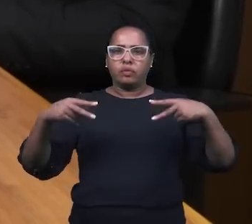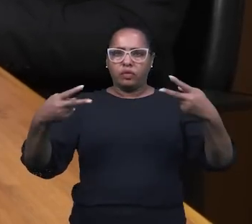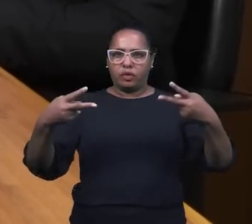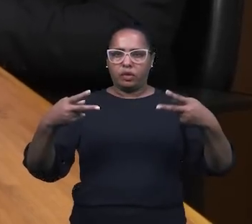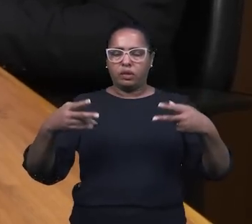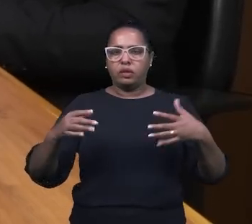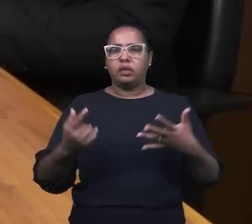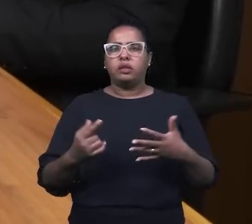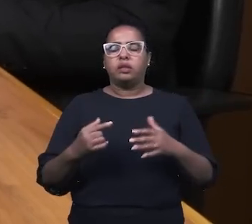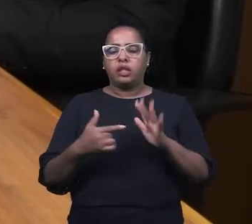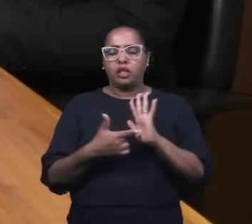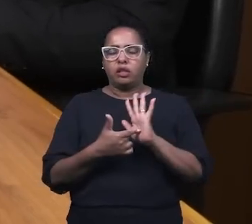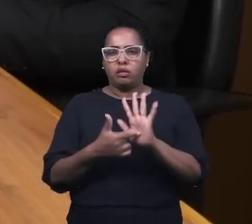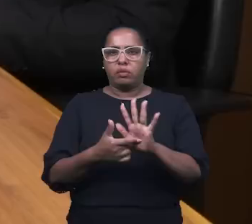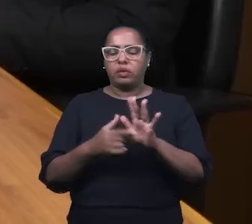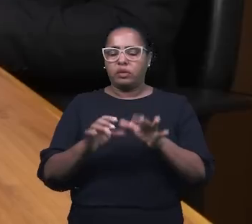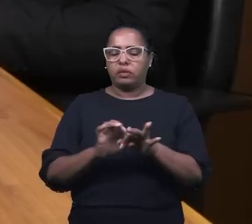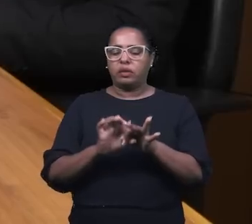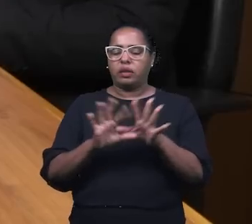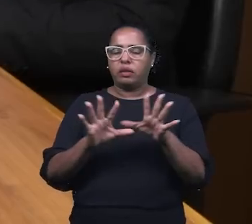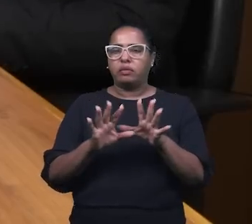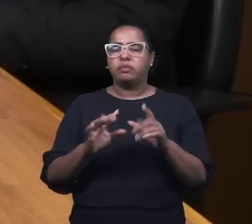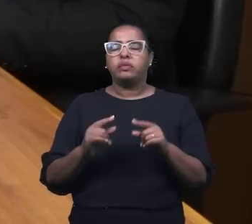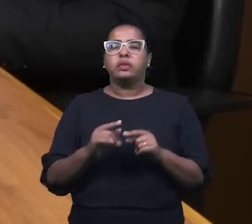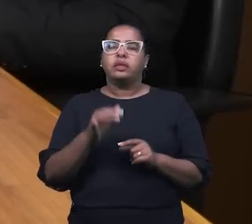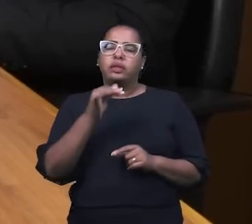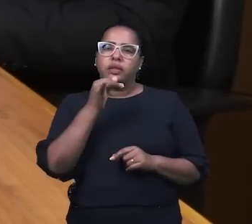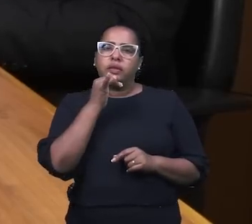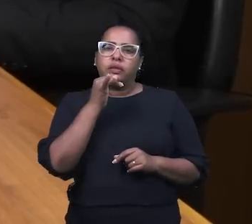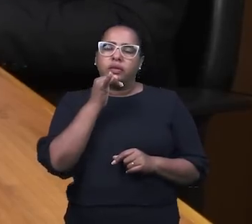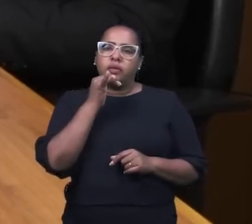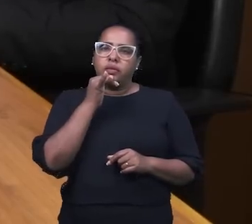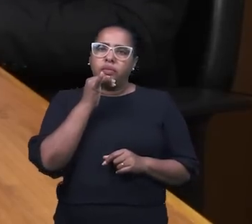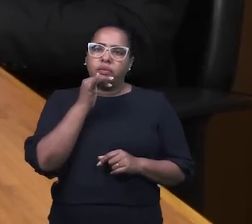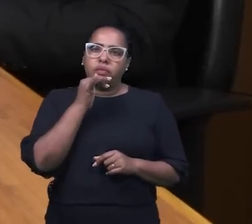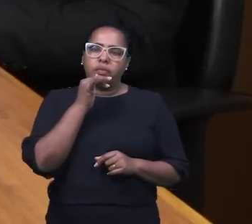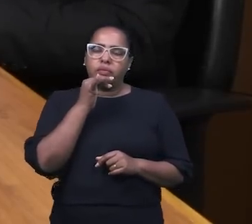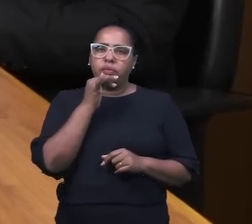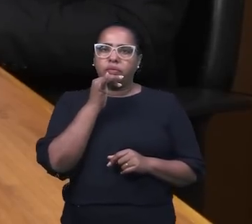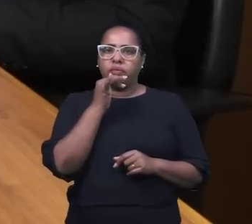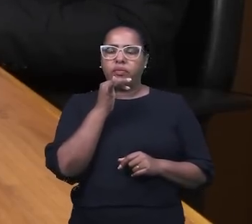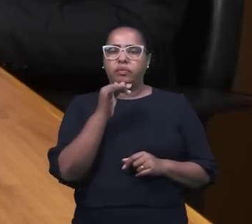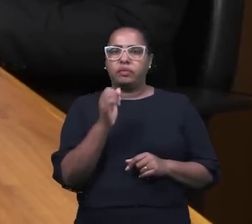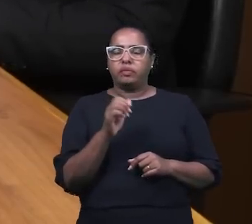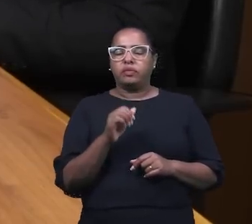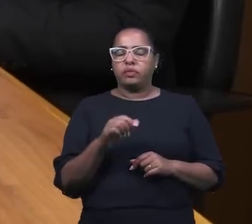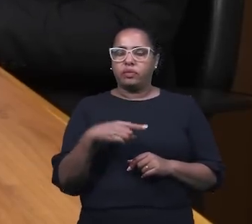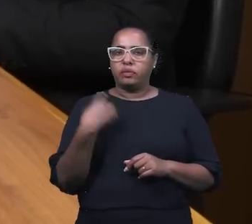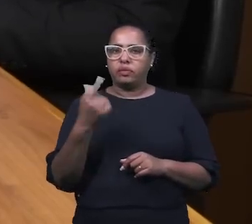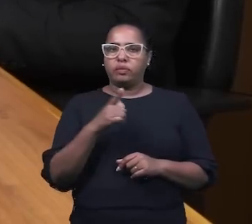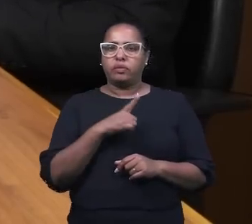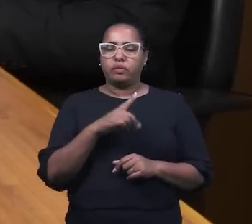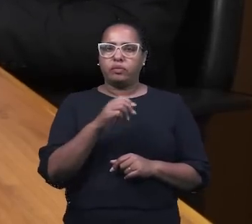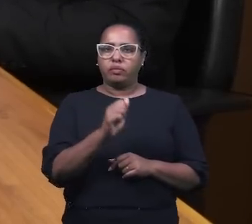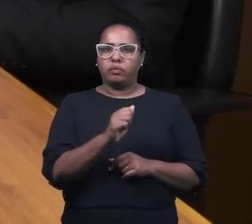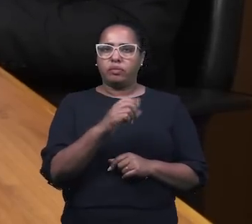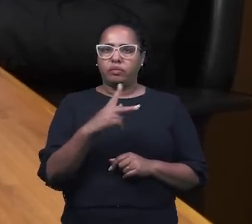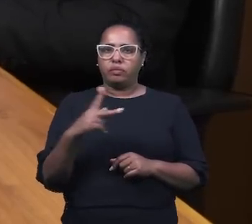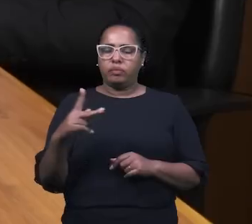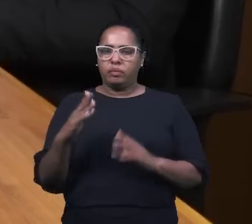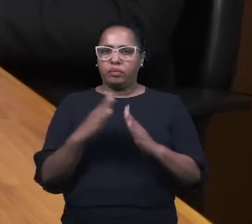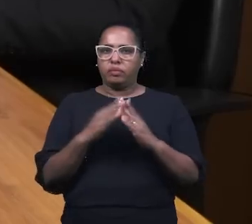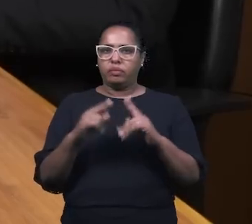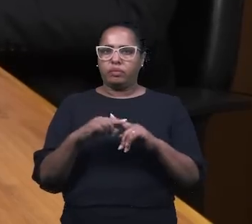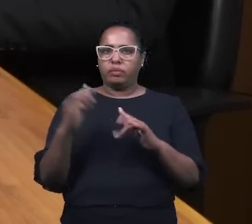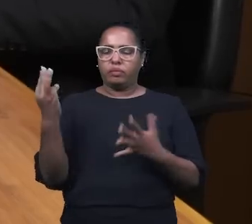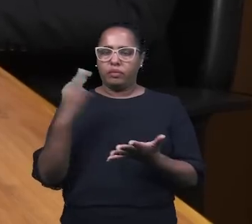né? Porque a gente está falando que isso tá à disposição. Por exemplo, nós temos o aplicativo da Igreja Cristã Maranata, que a